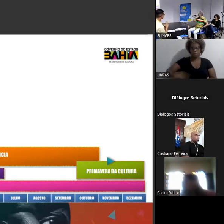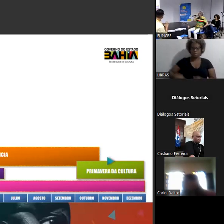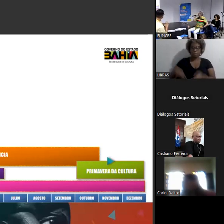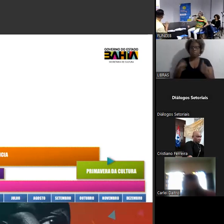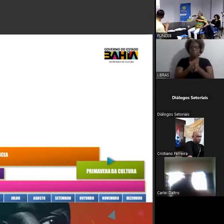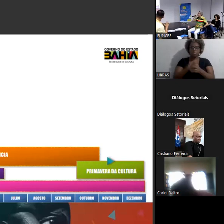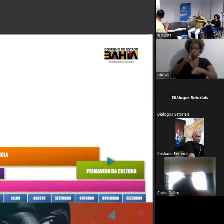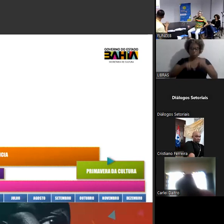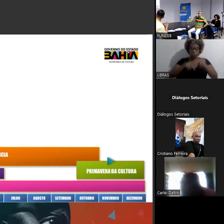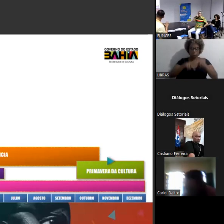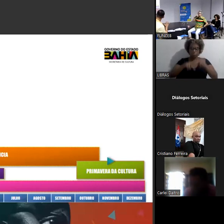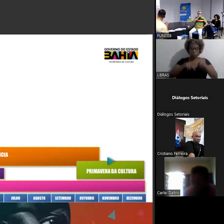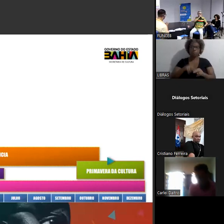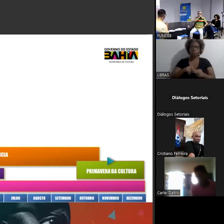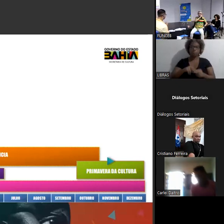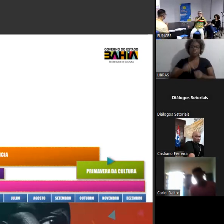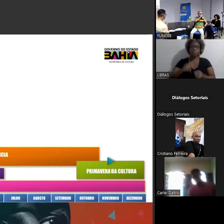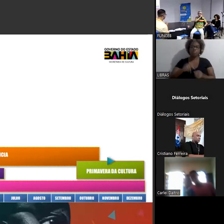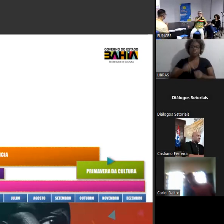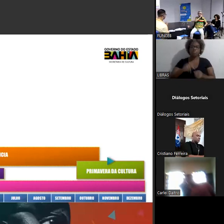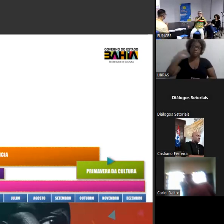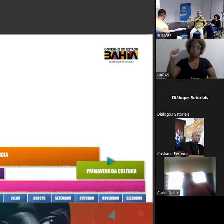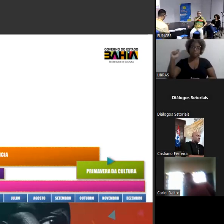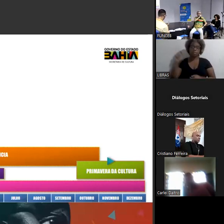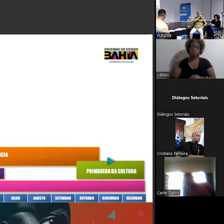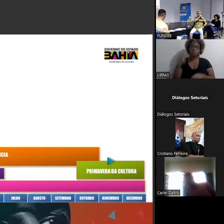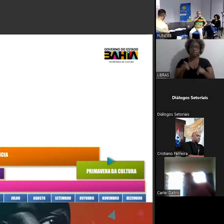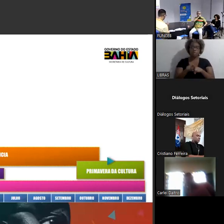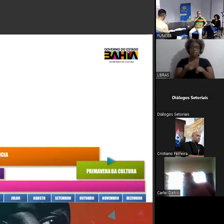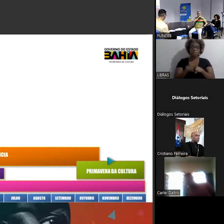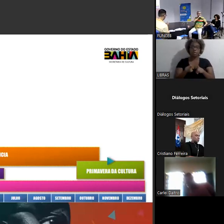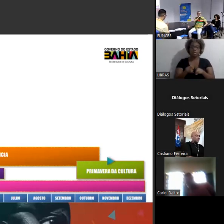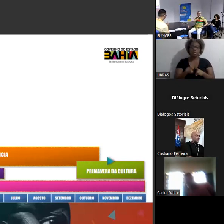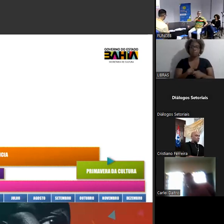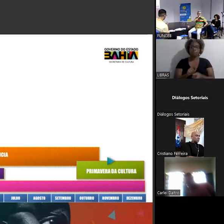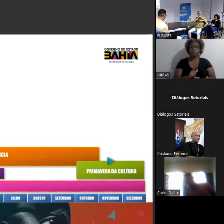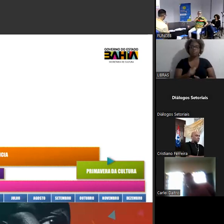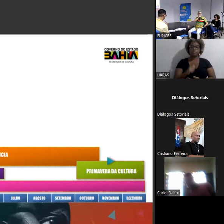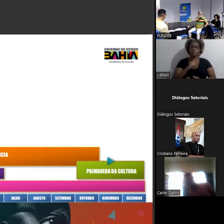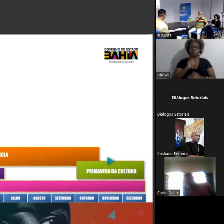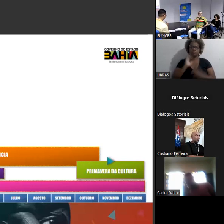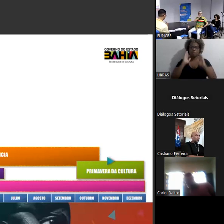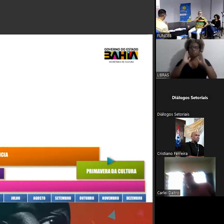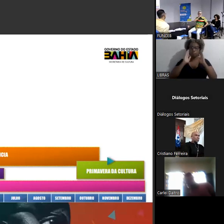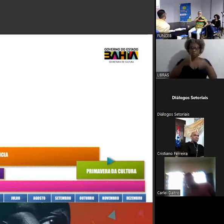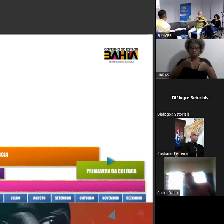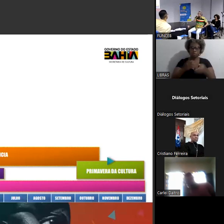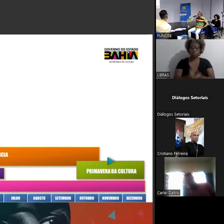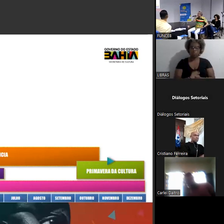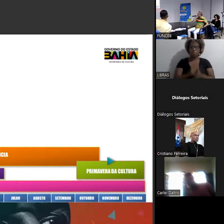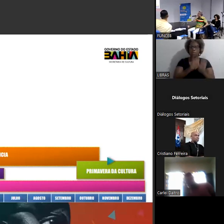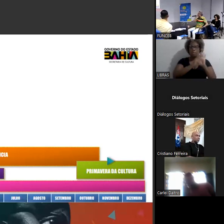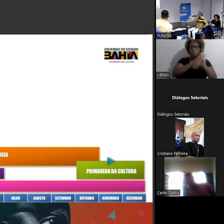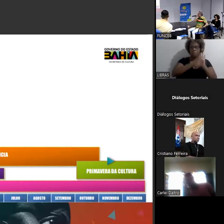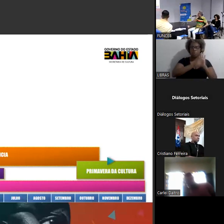também em abril começamos as tratativas no governo e estamos desenhando para apresentação em breve de todo o programa para o